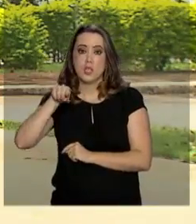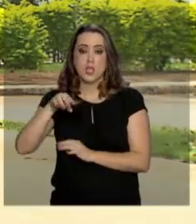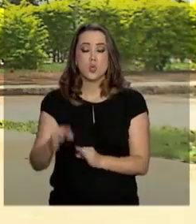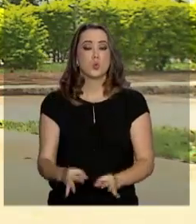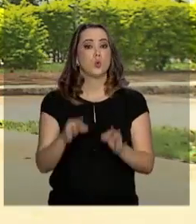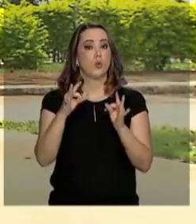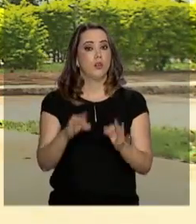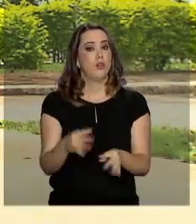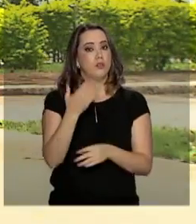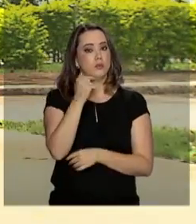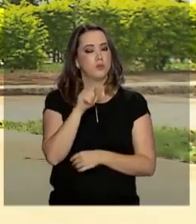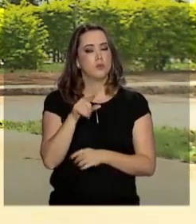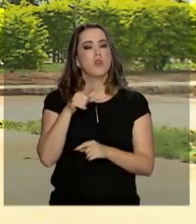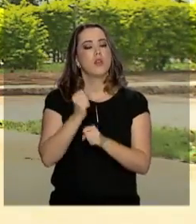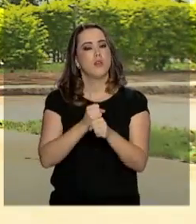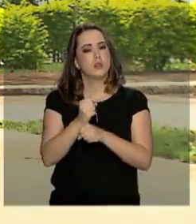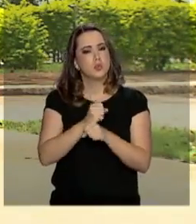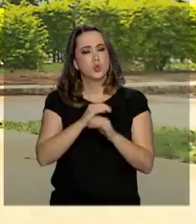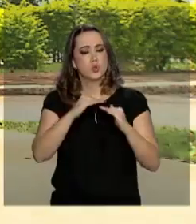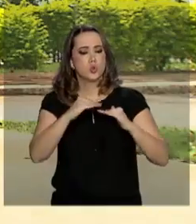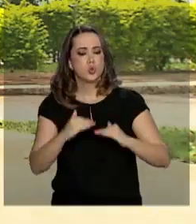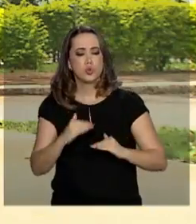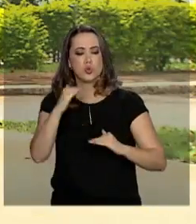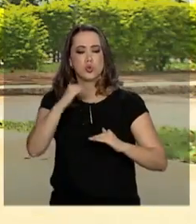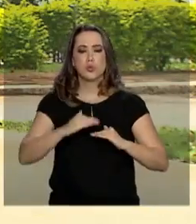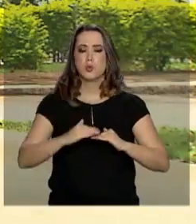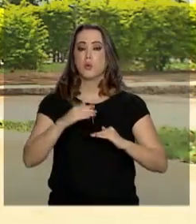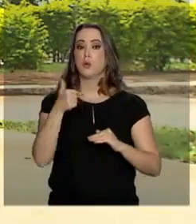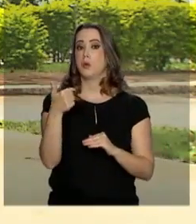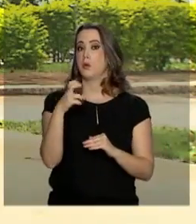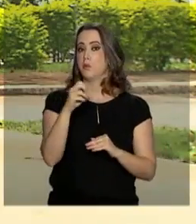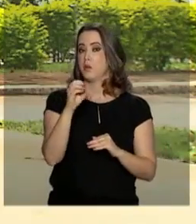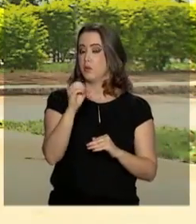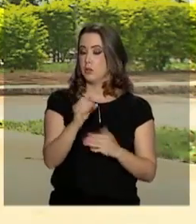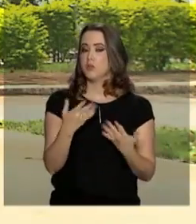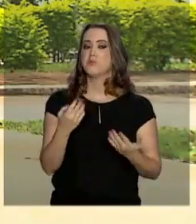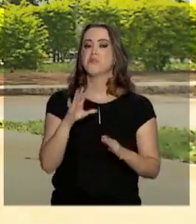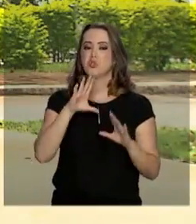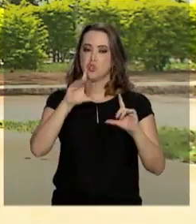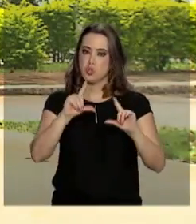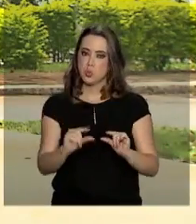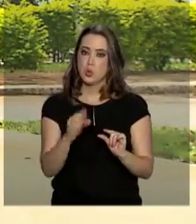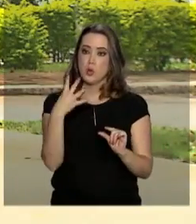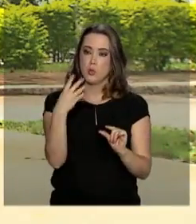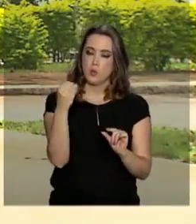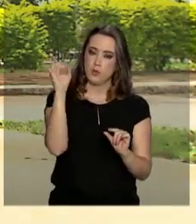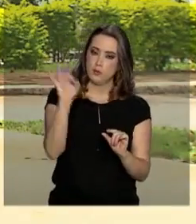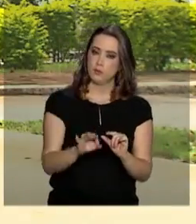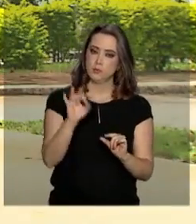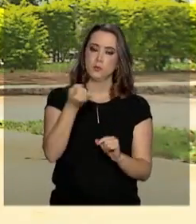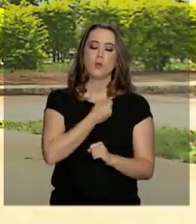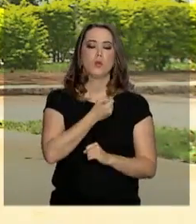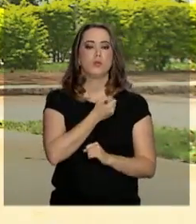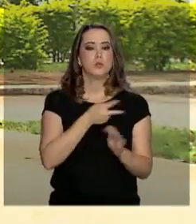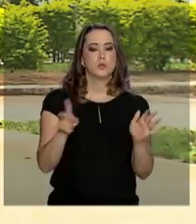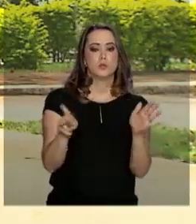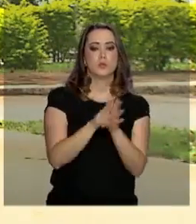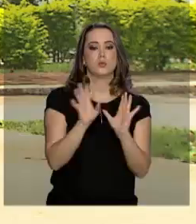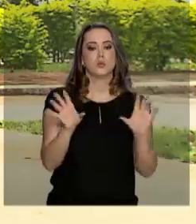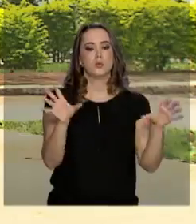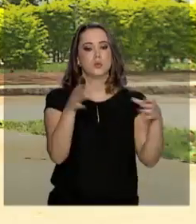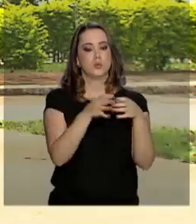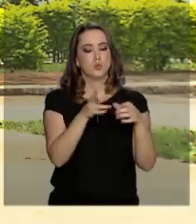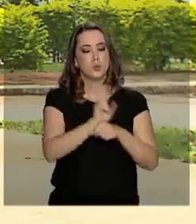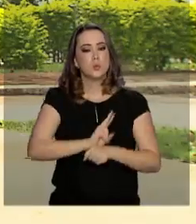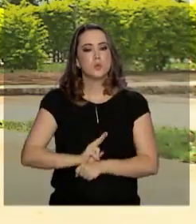2018, esse número caiu para 1.500 toneladas, uma redução de 40%. Os números são da